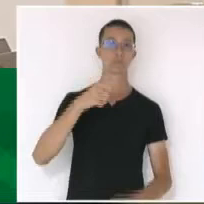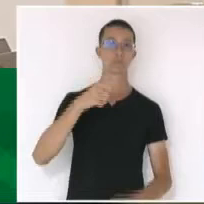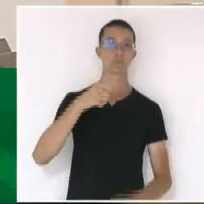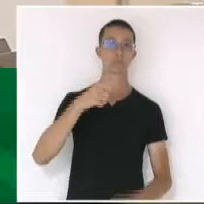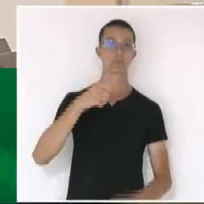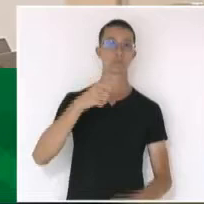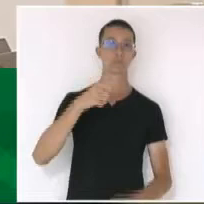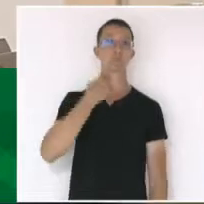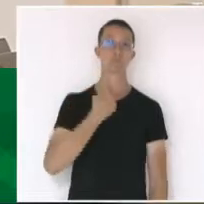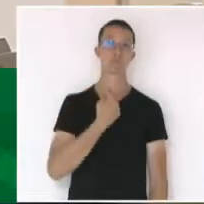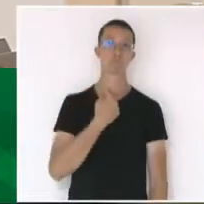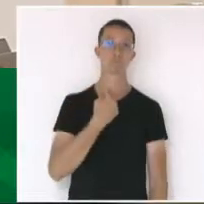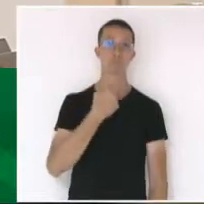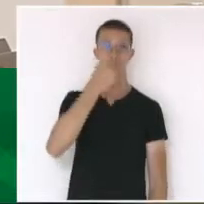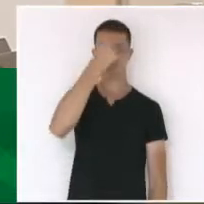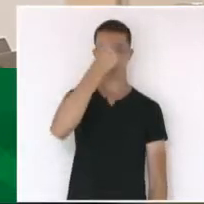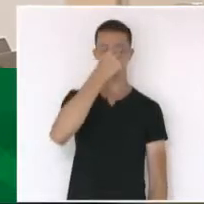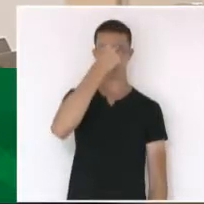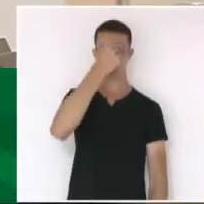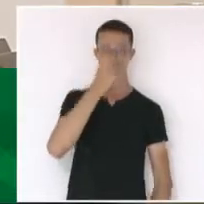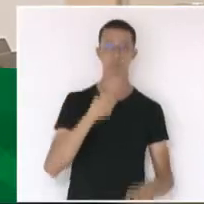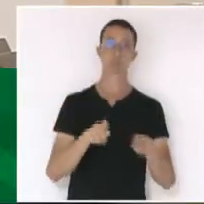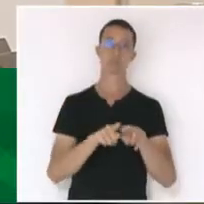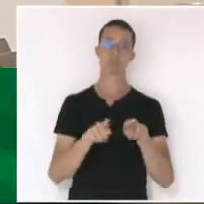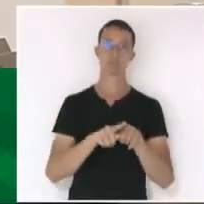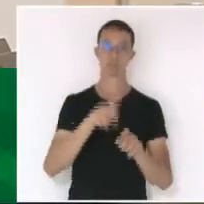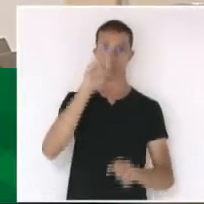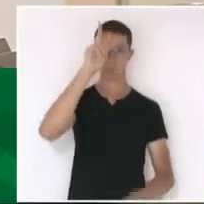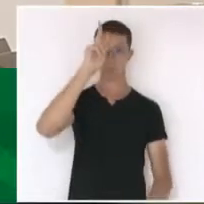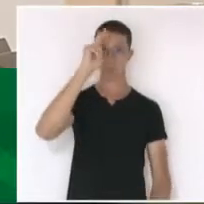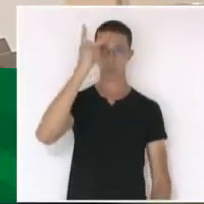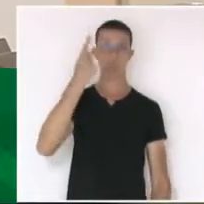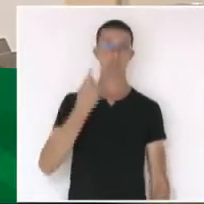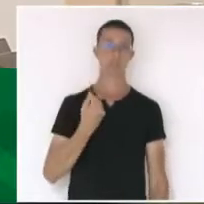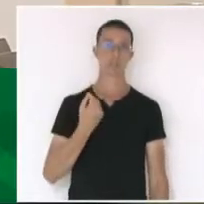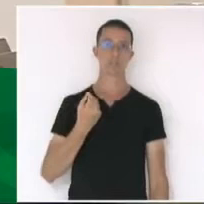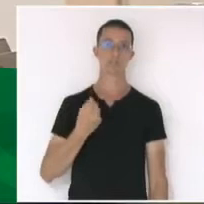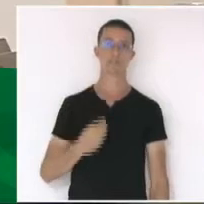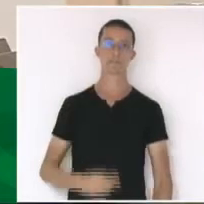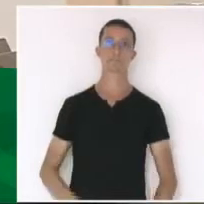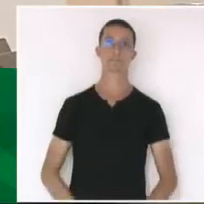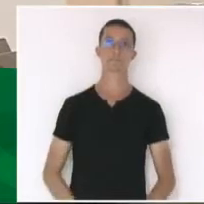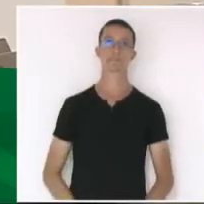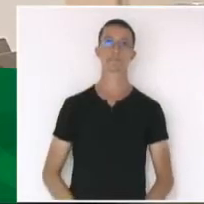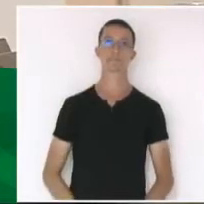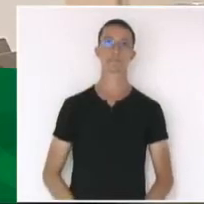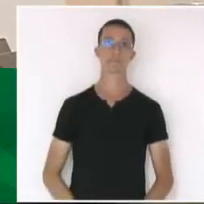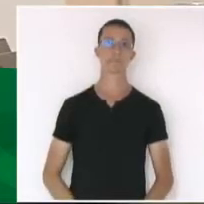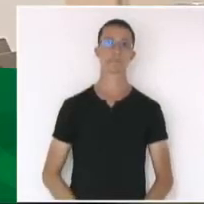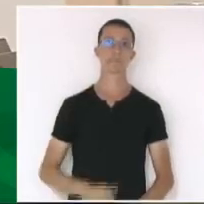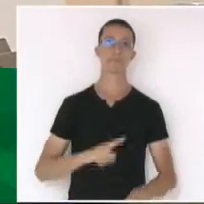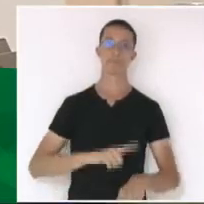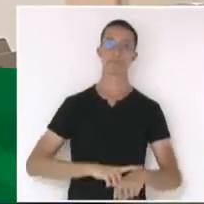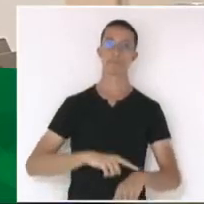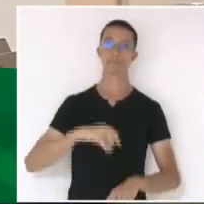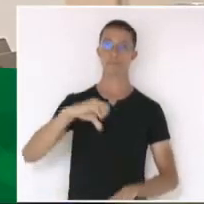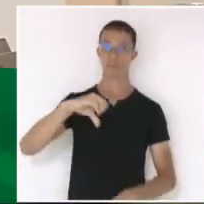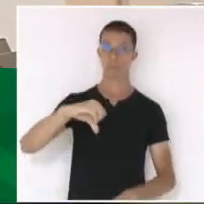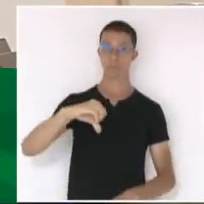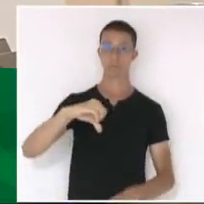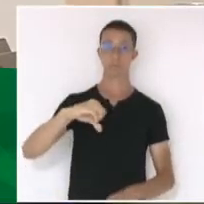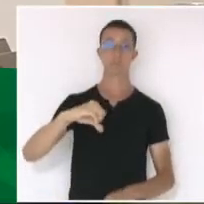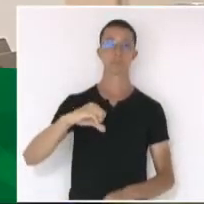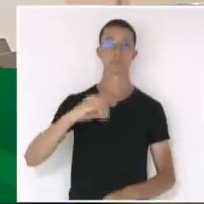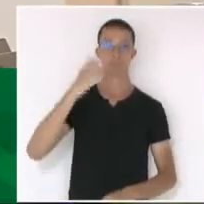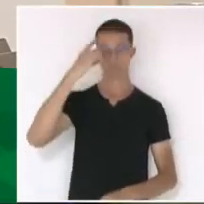Mauricio eskudlark Edilson de haxixe hoje às 9:00 do dia 1º de